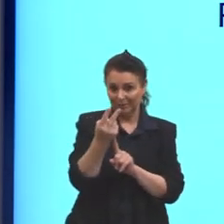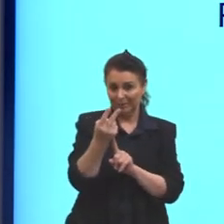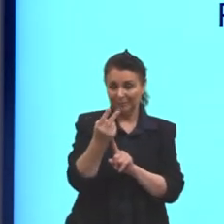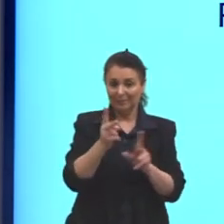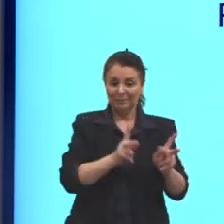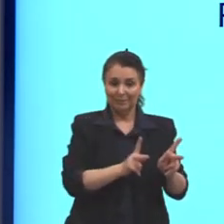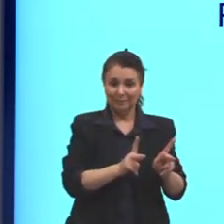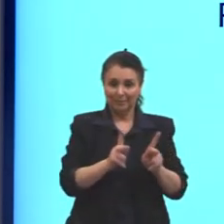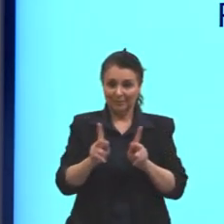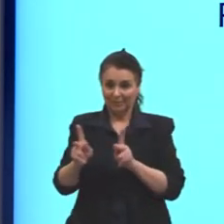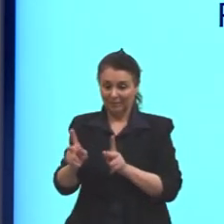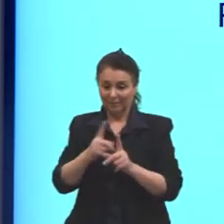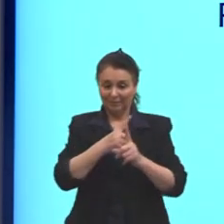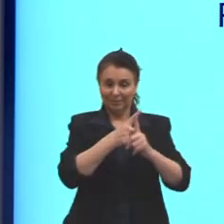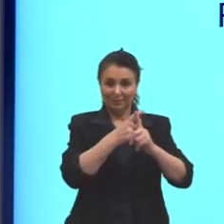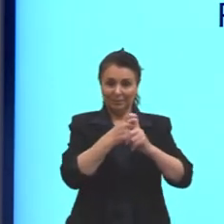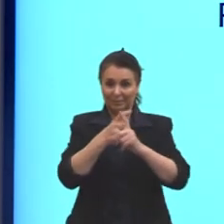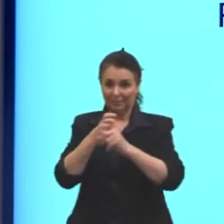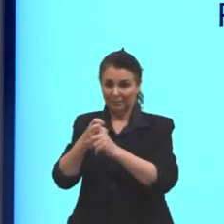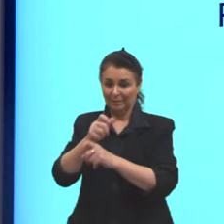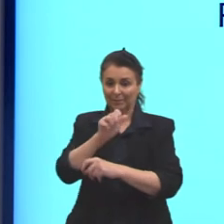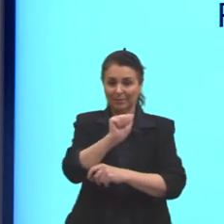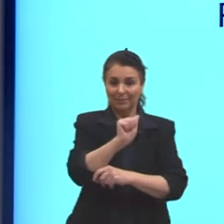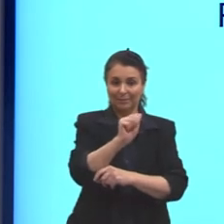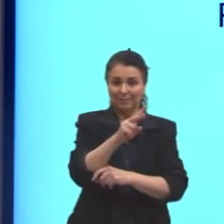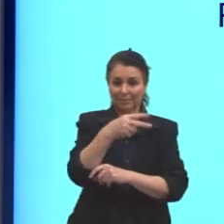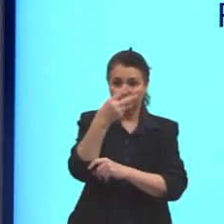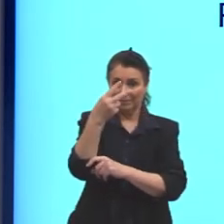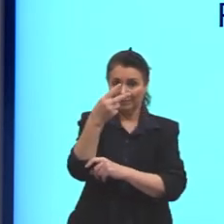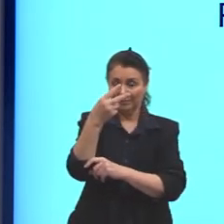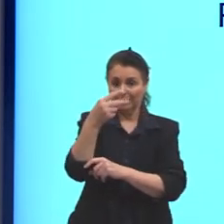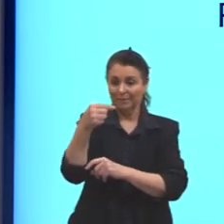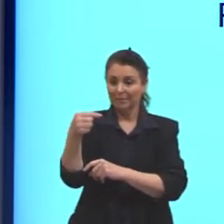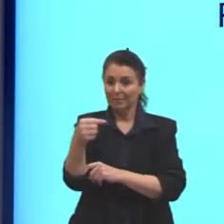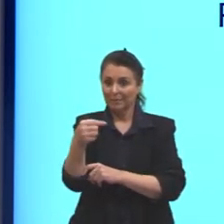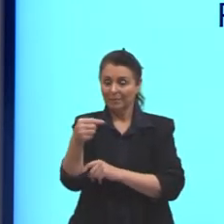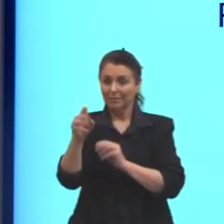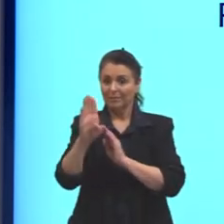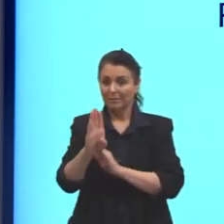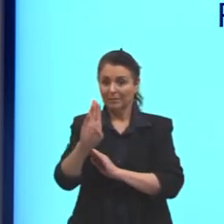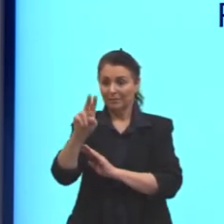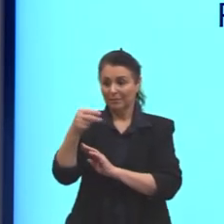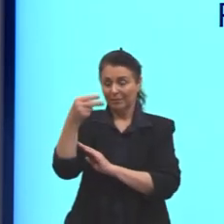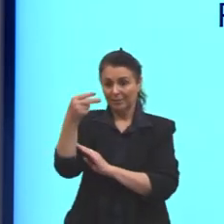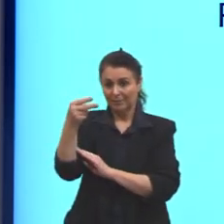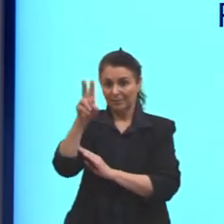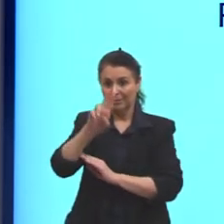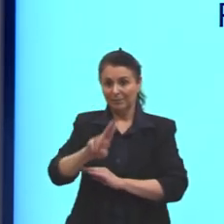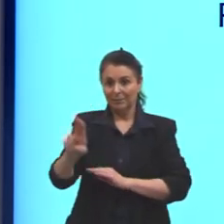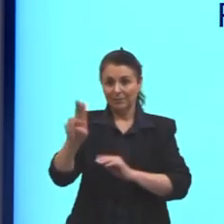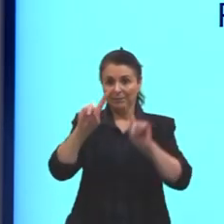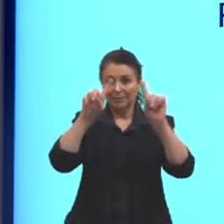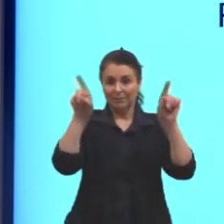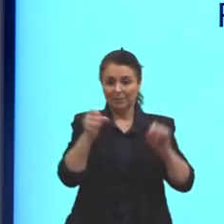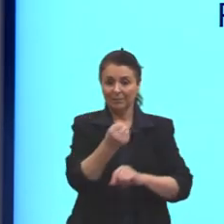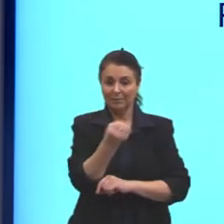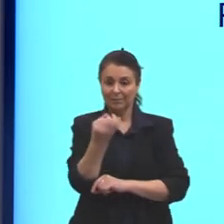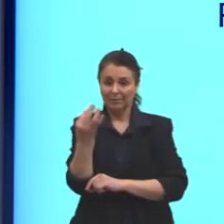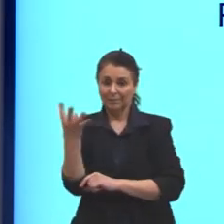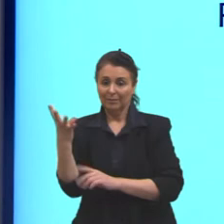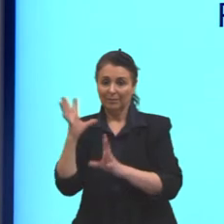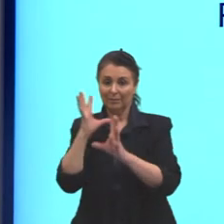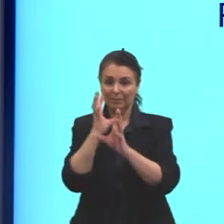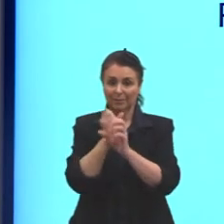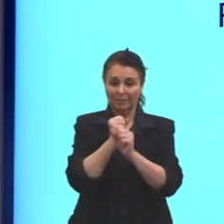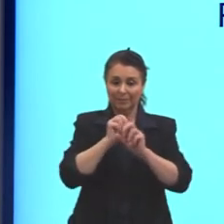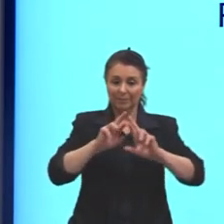polinomios do tipo ao quadrado menos B ao quadrado usamos o produto notável da soma pela